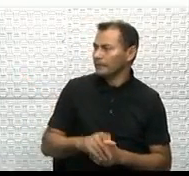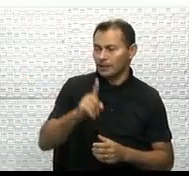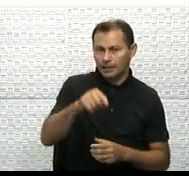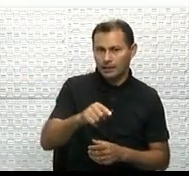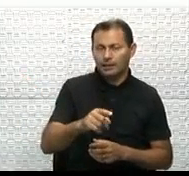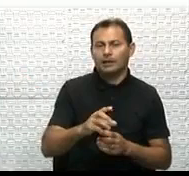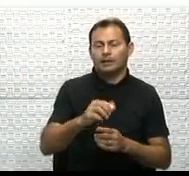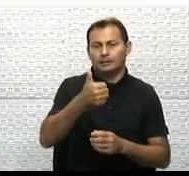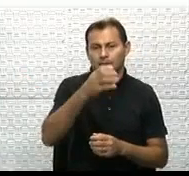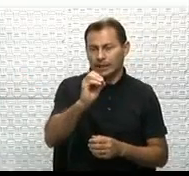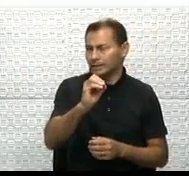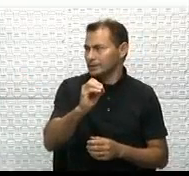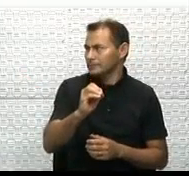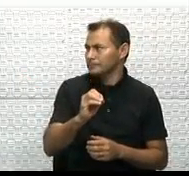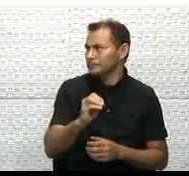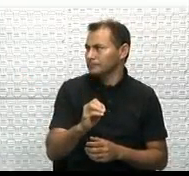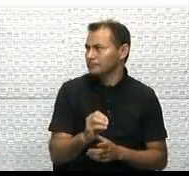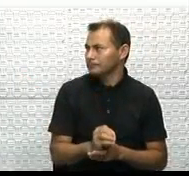Será esse 10